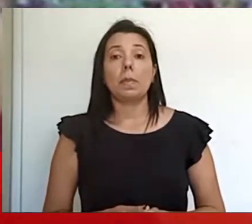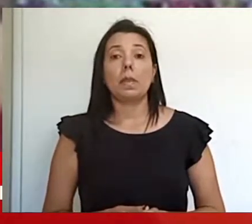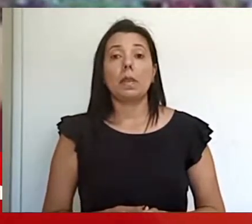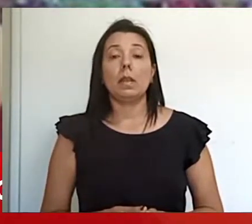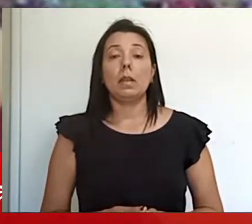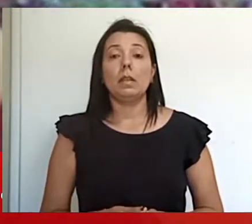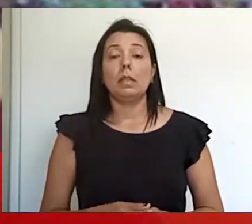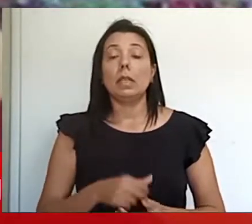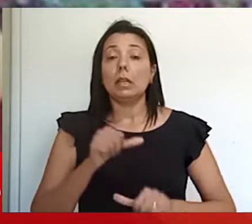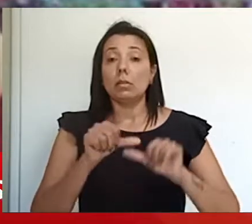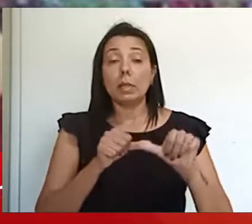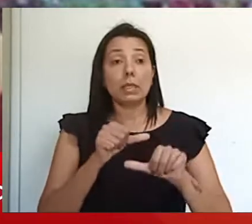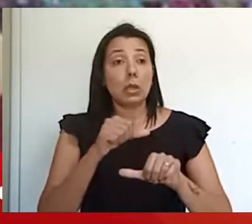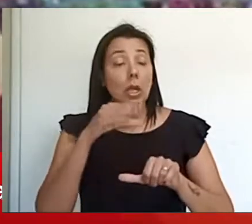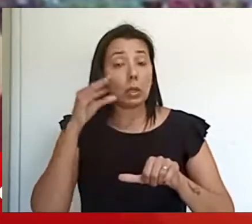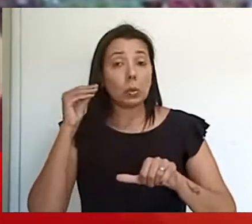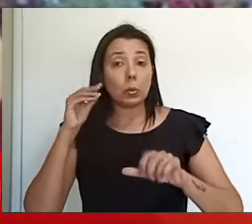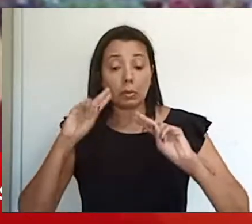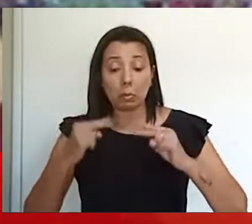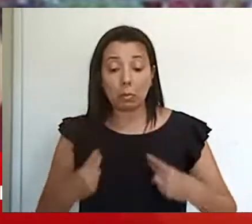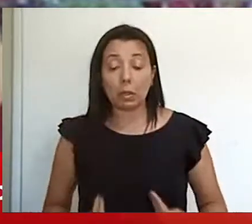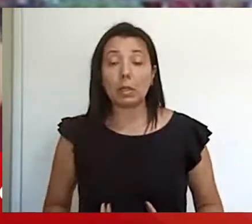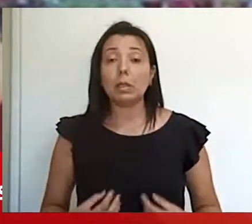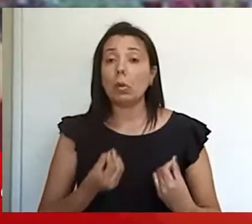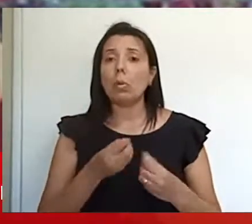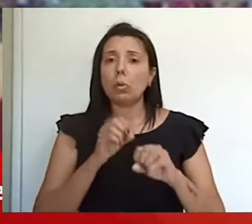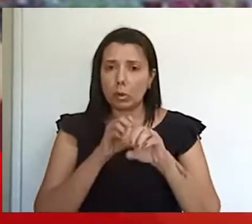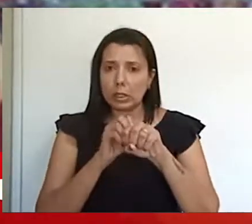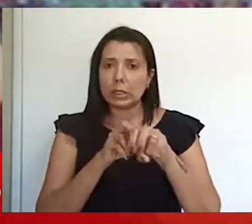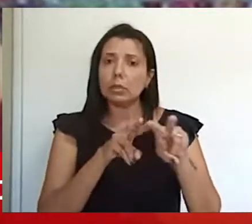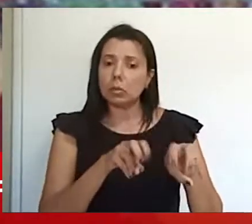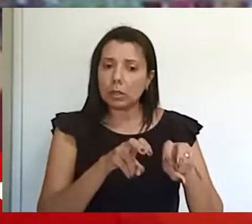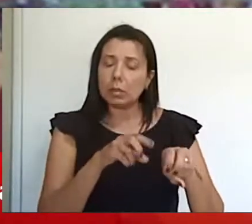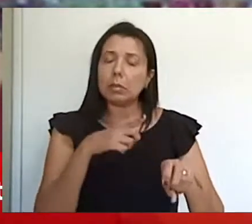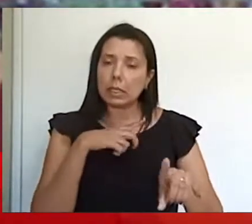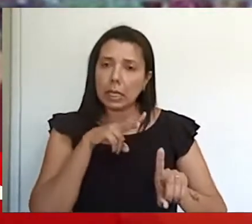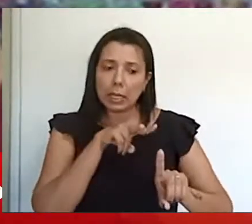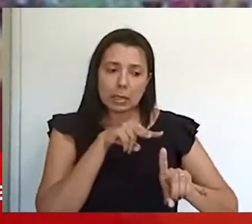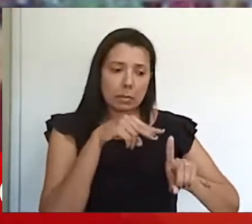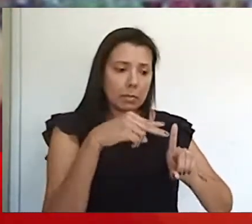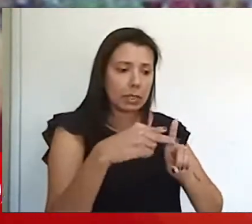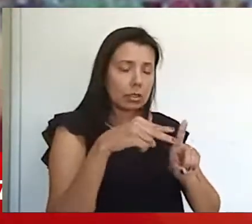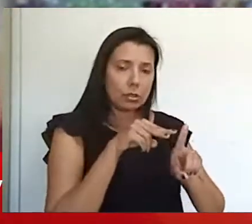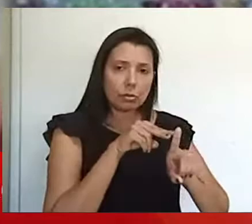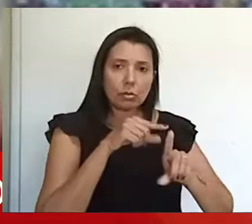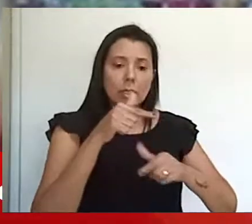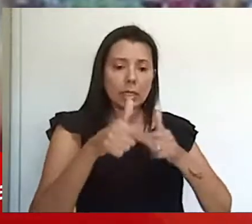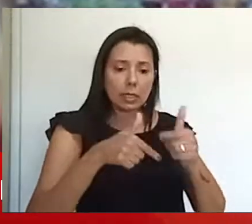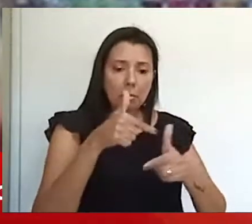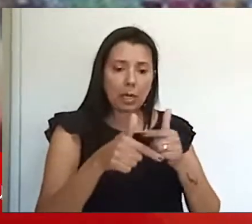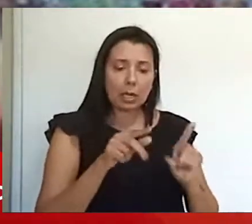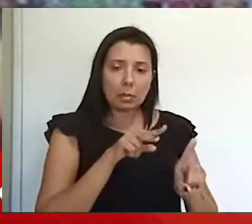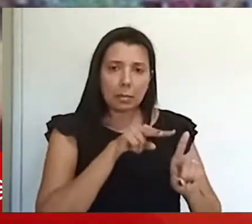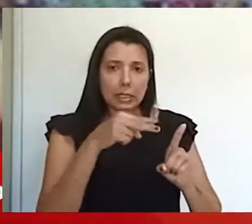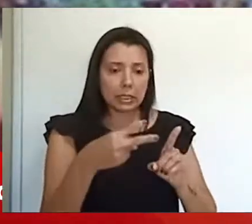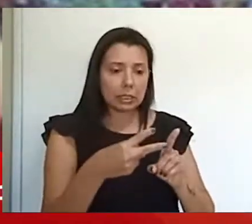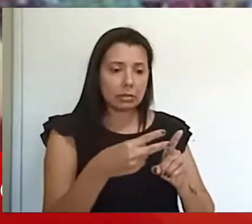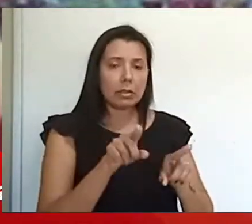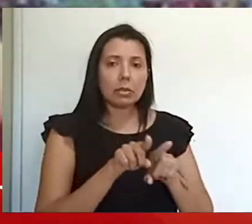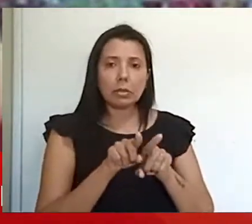nosso grande projeto. A educação do campo, ela tem essa perspectiva, ela trabalha na perspectiva da emancipação humana, de